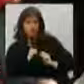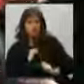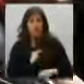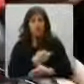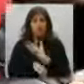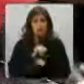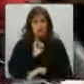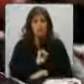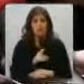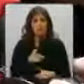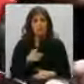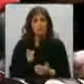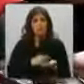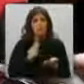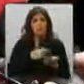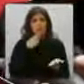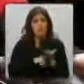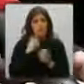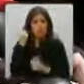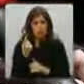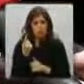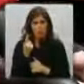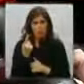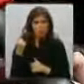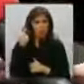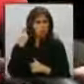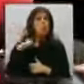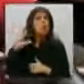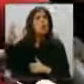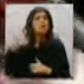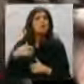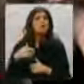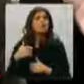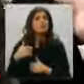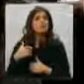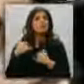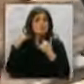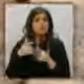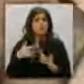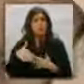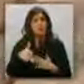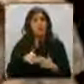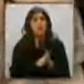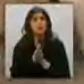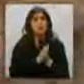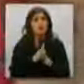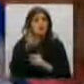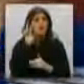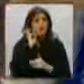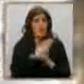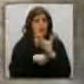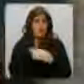eh falta uma testemunha quando na próxima vamos ter a oportunidade também de ouvir o